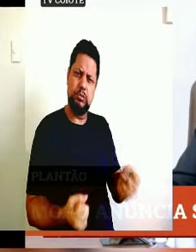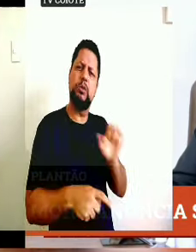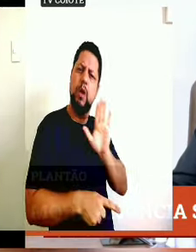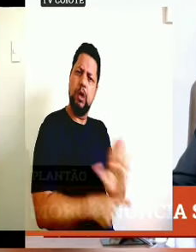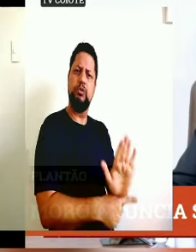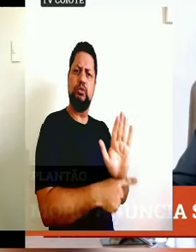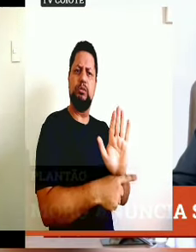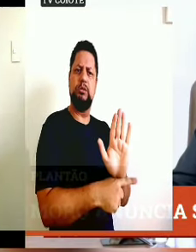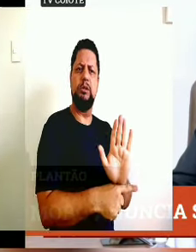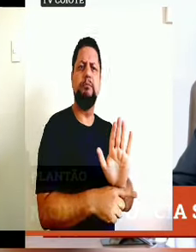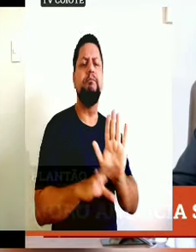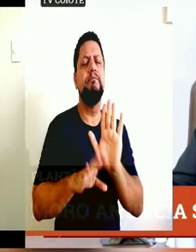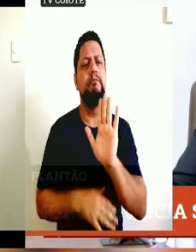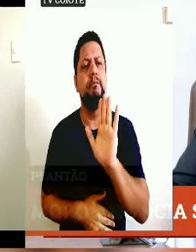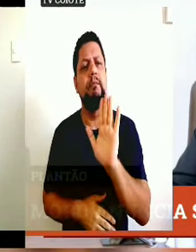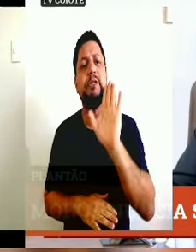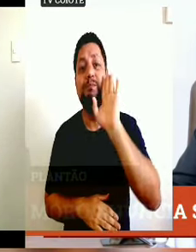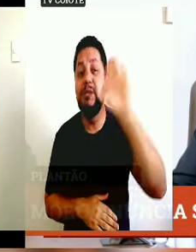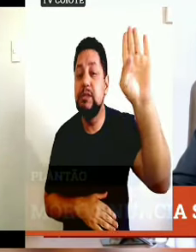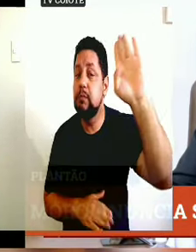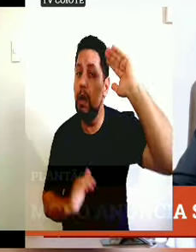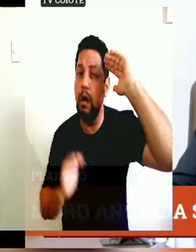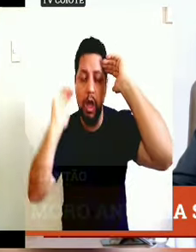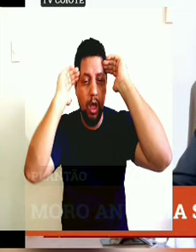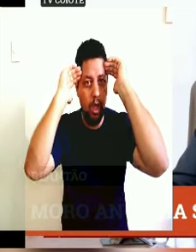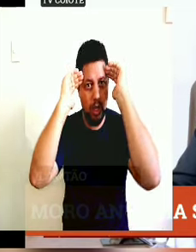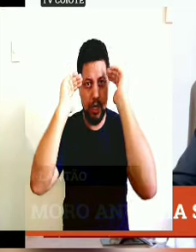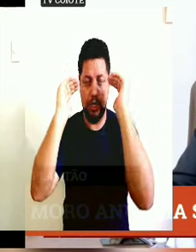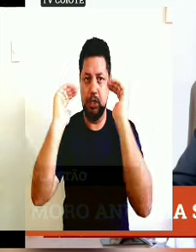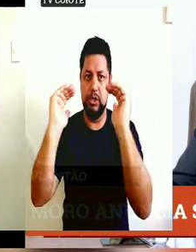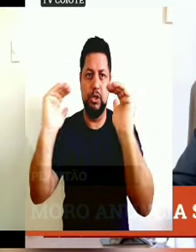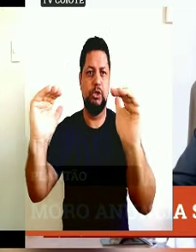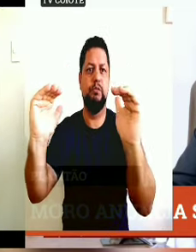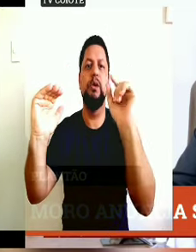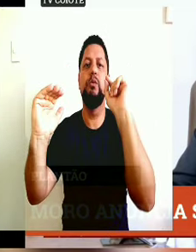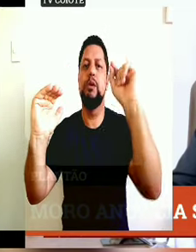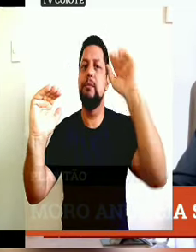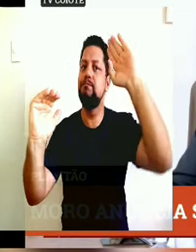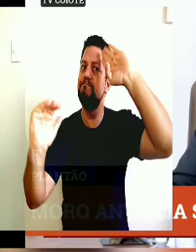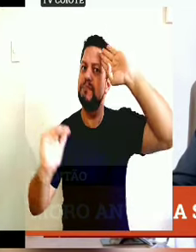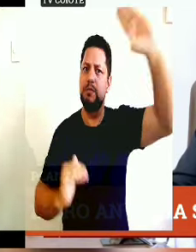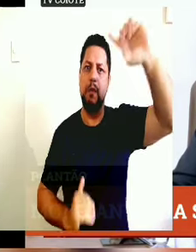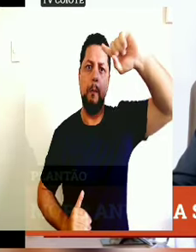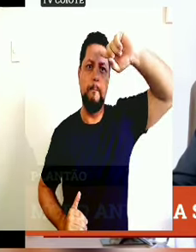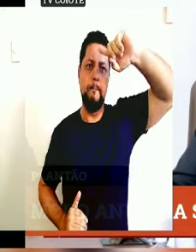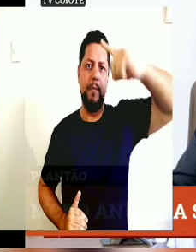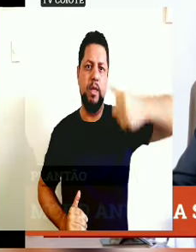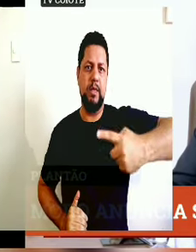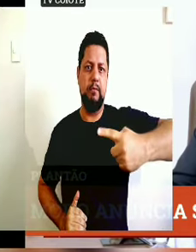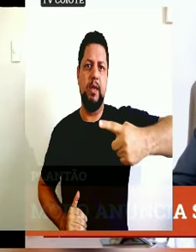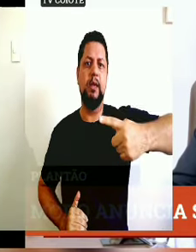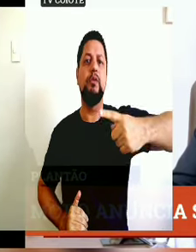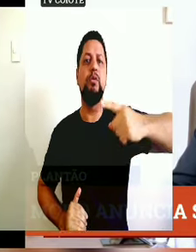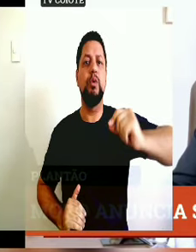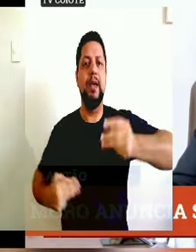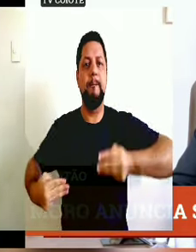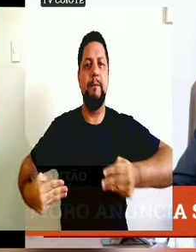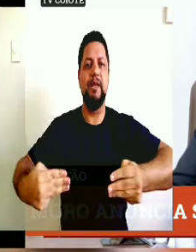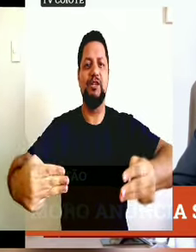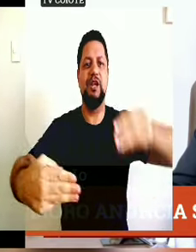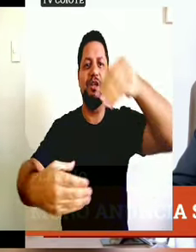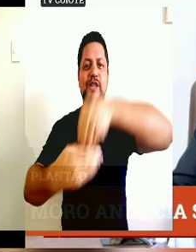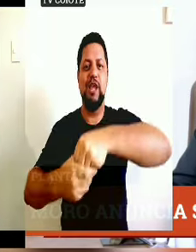enfim, sempre respeitando o mandamento do Ministério da Justiça